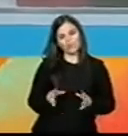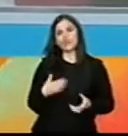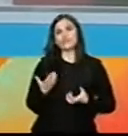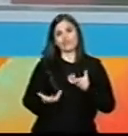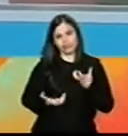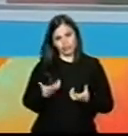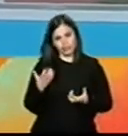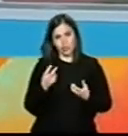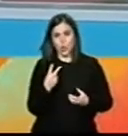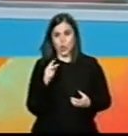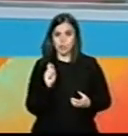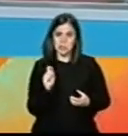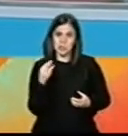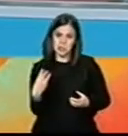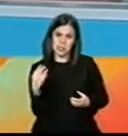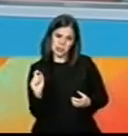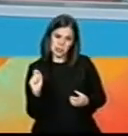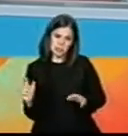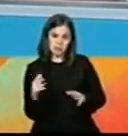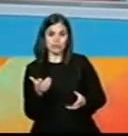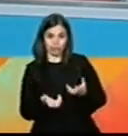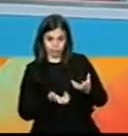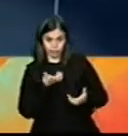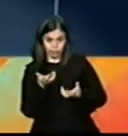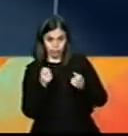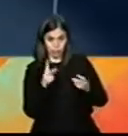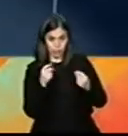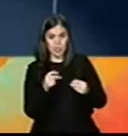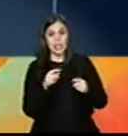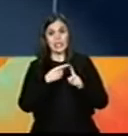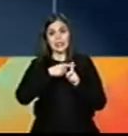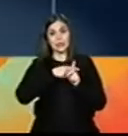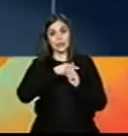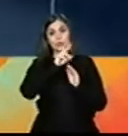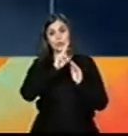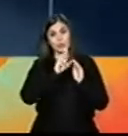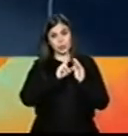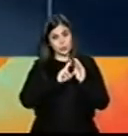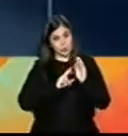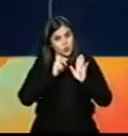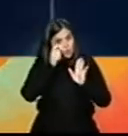estar aqui 2, 3 minutos a ferver, ok? Vamos reduzir aqui, entretanto, o fogo.